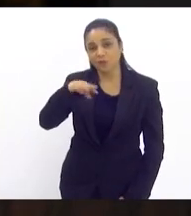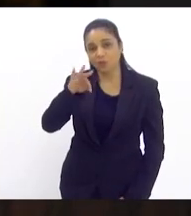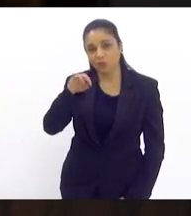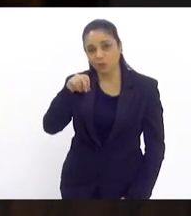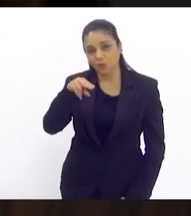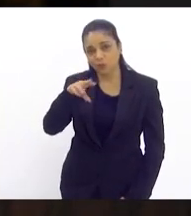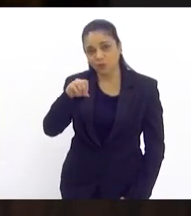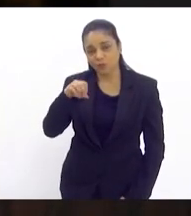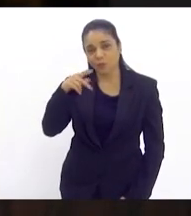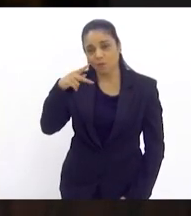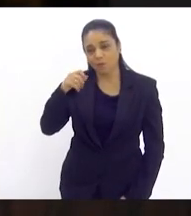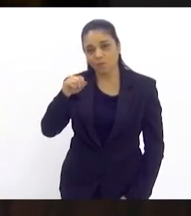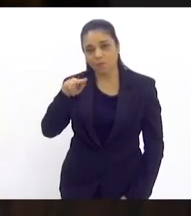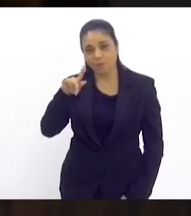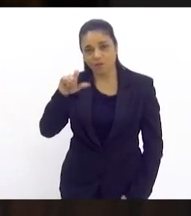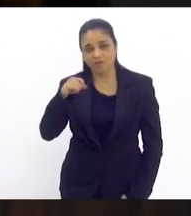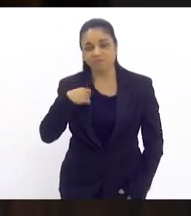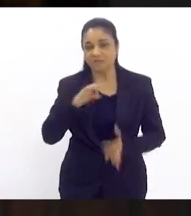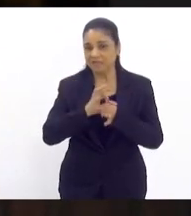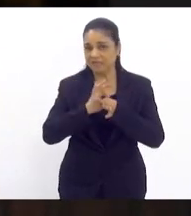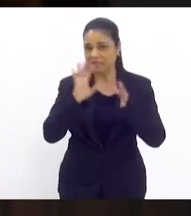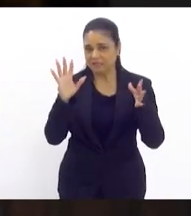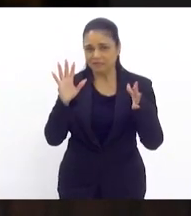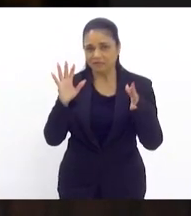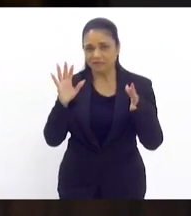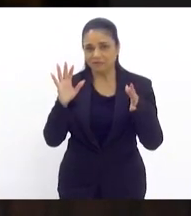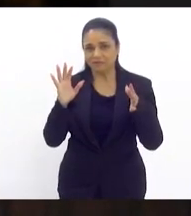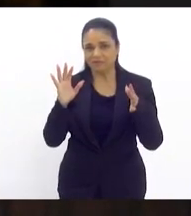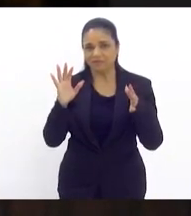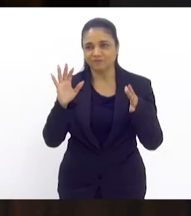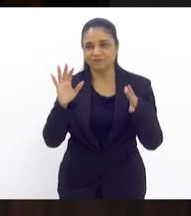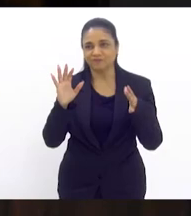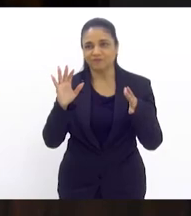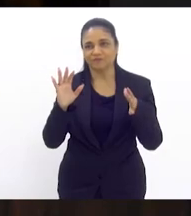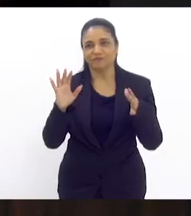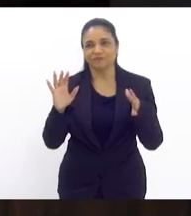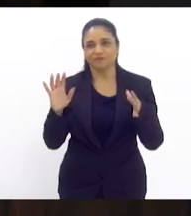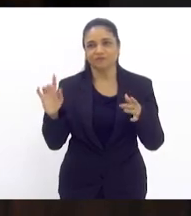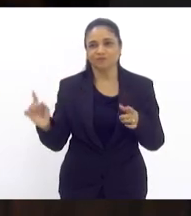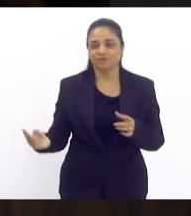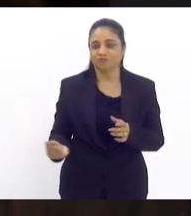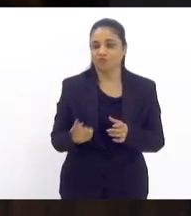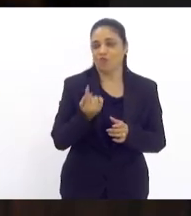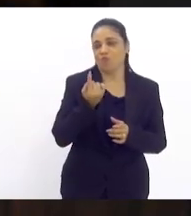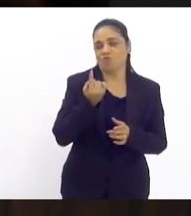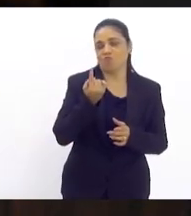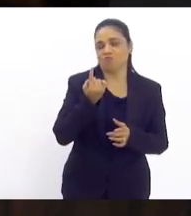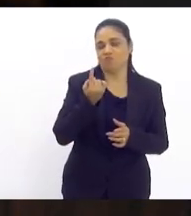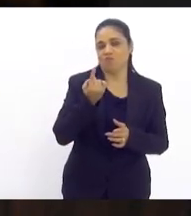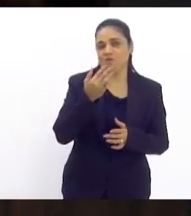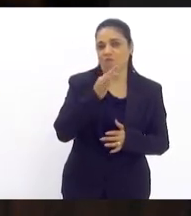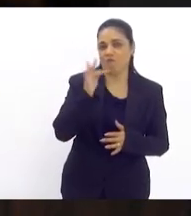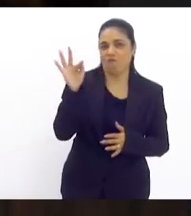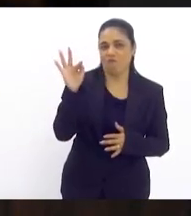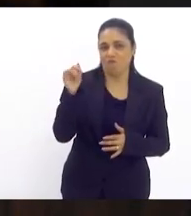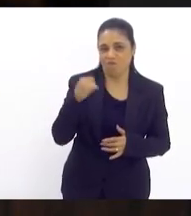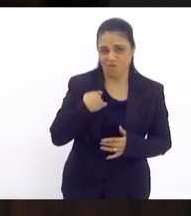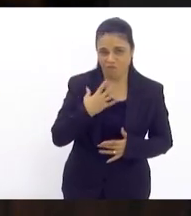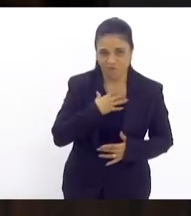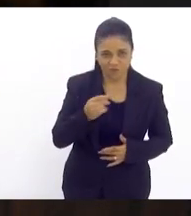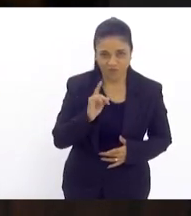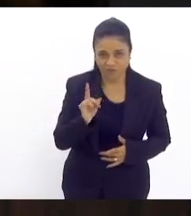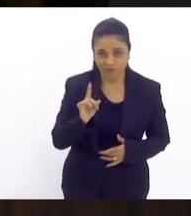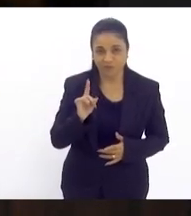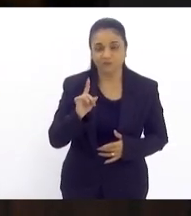fica livre de ser exclusivamente o cabo Eleitoral do seu filho deputado Carlos